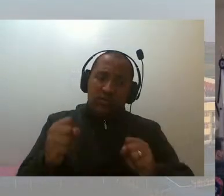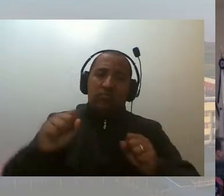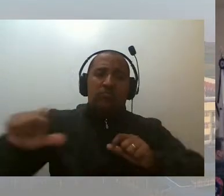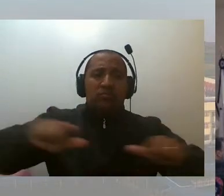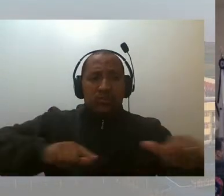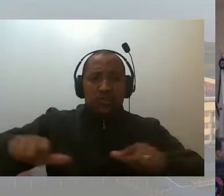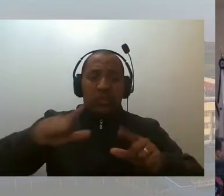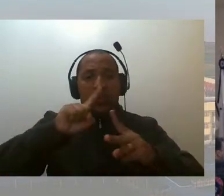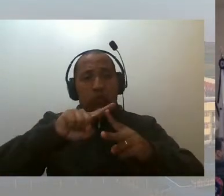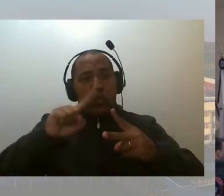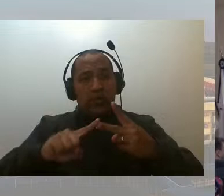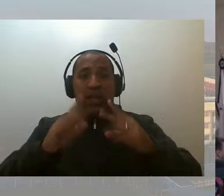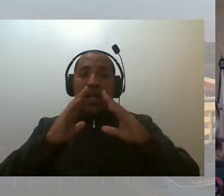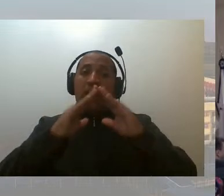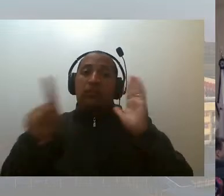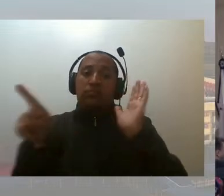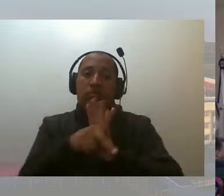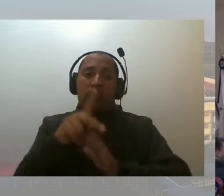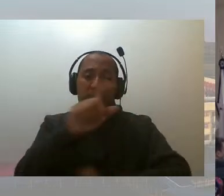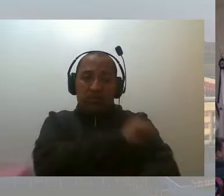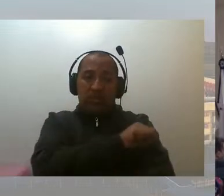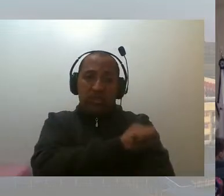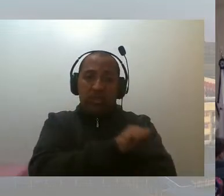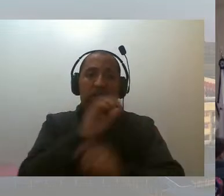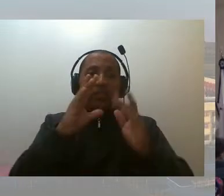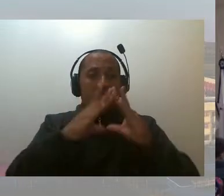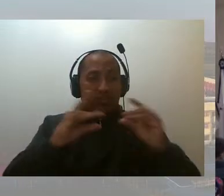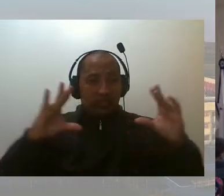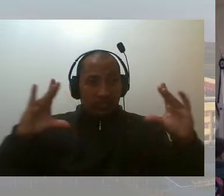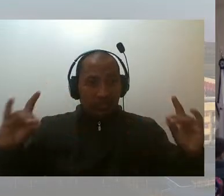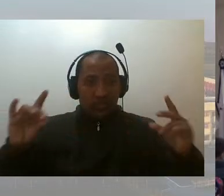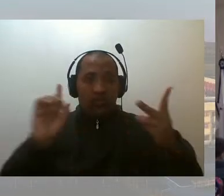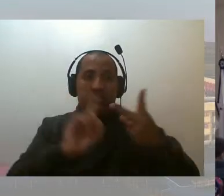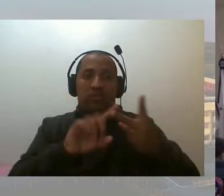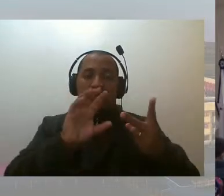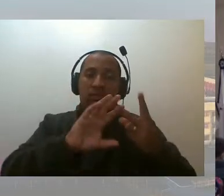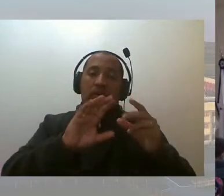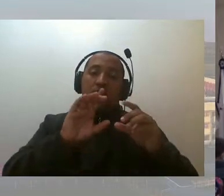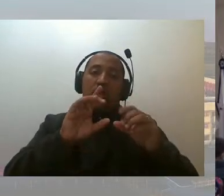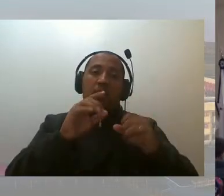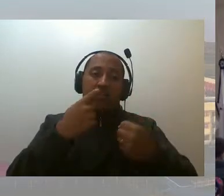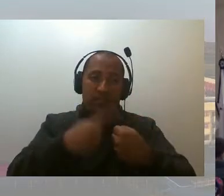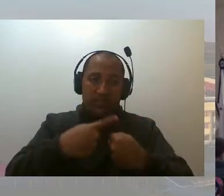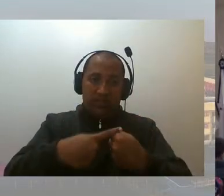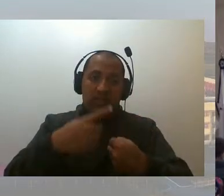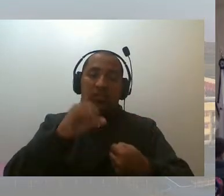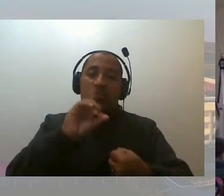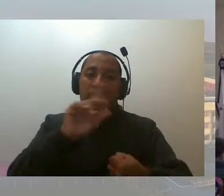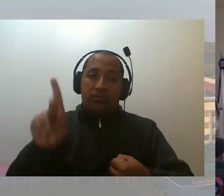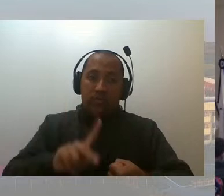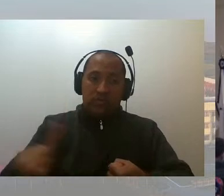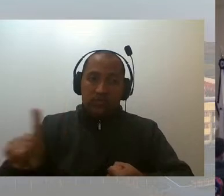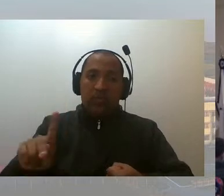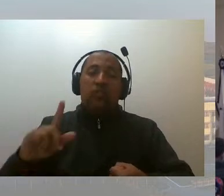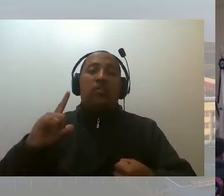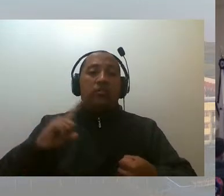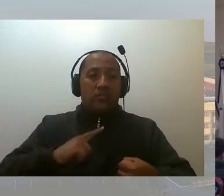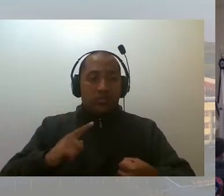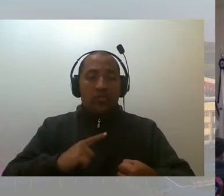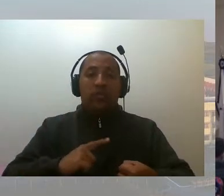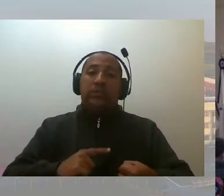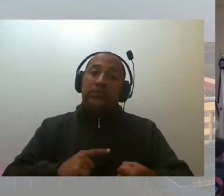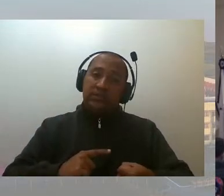duas moradias estudantis, Jaguarão e Dom Pedrito, né, já estão em funcionamento. Quando